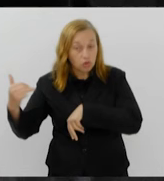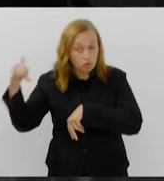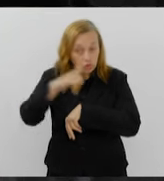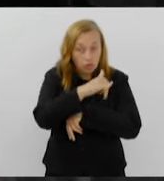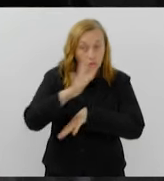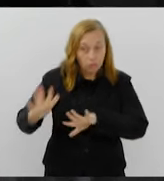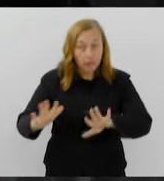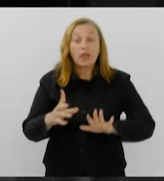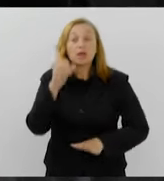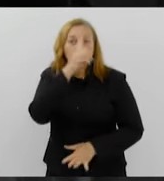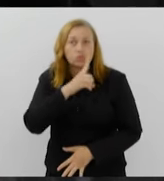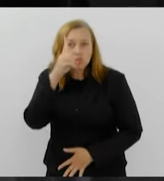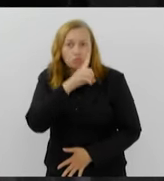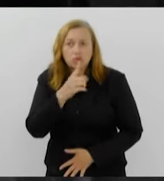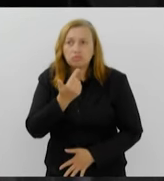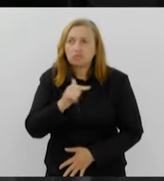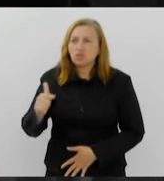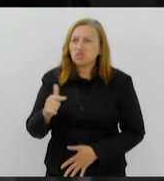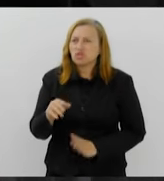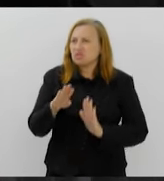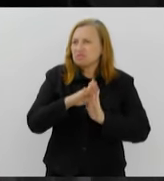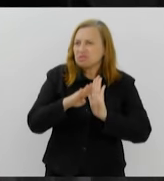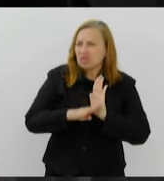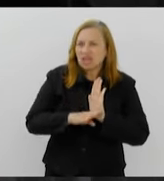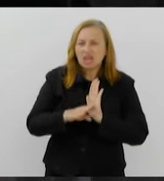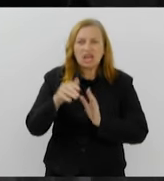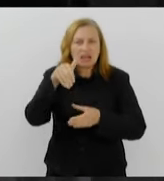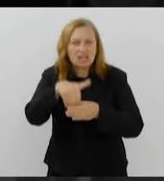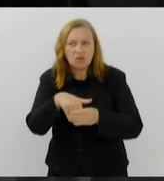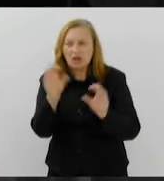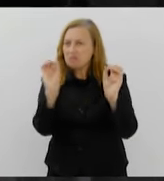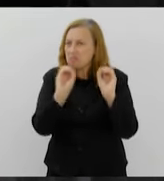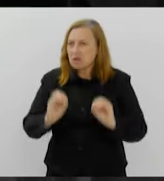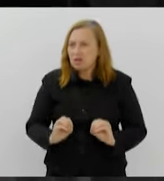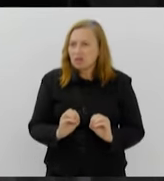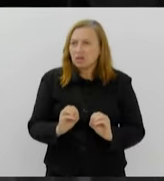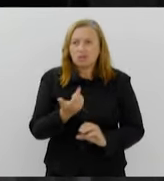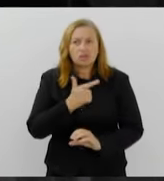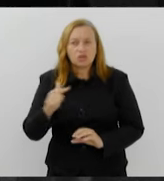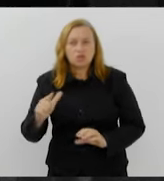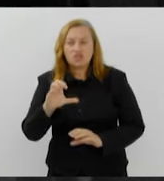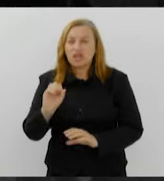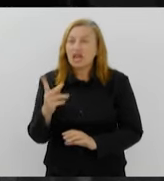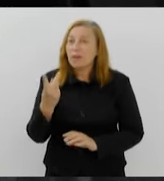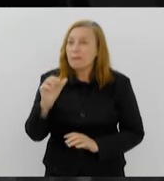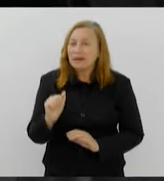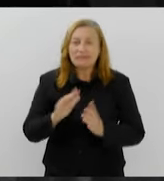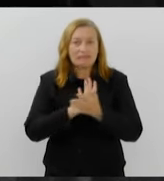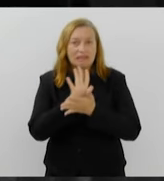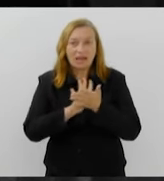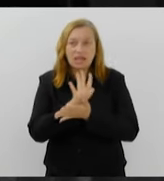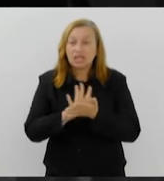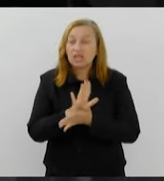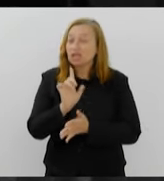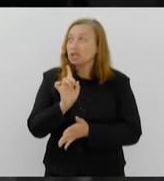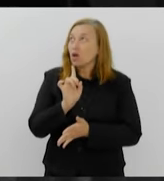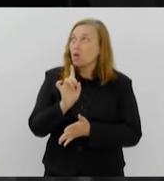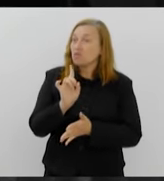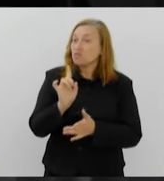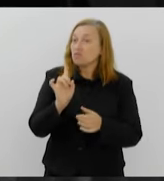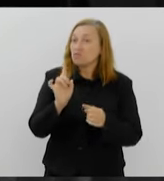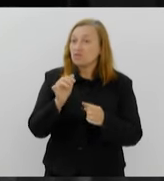portanto no domingo eu não tive nenhuma agenda eleitoral Não tive nenhuma agenda de campanha não fiz nenhuma